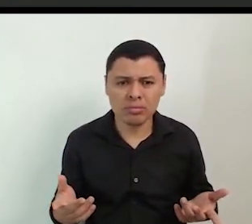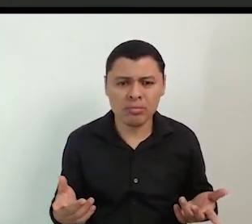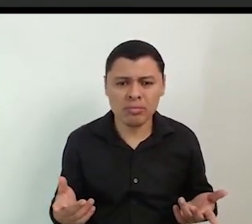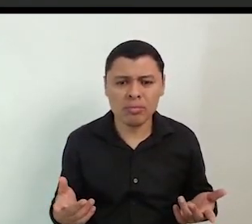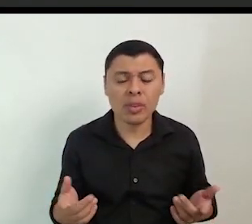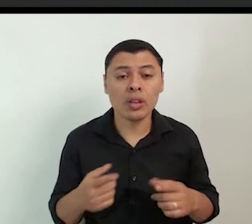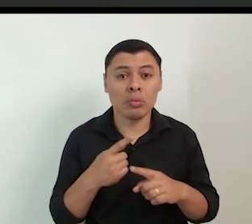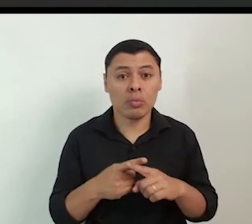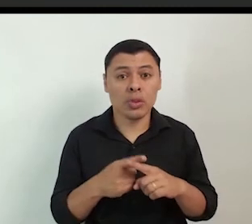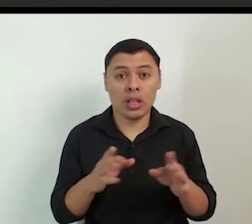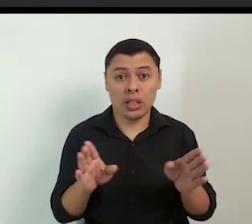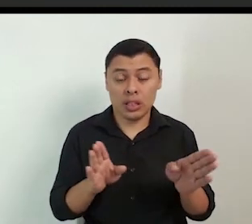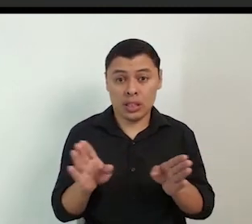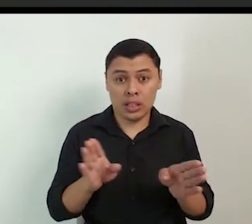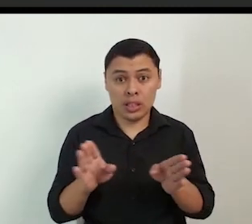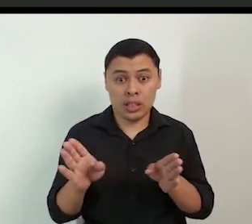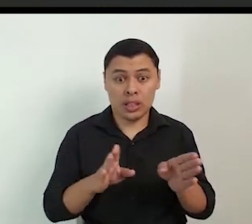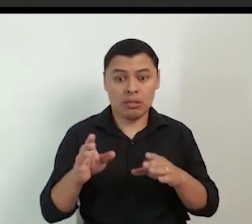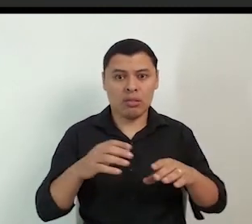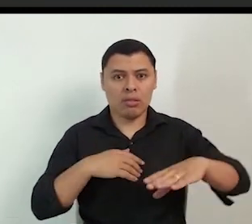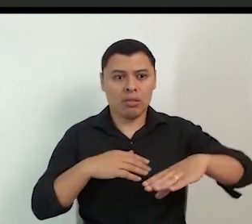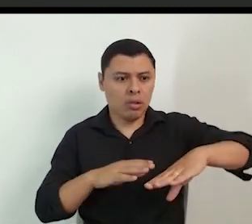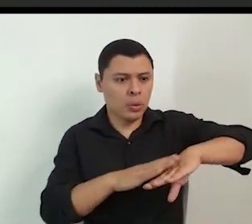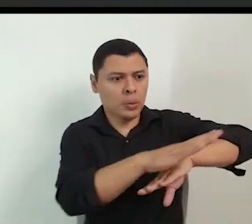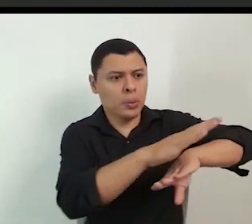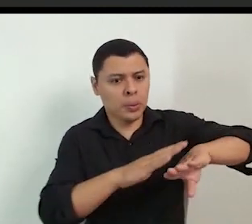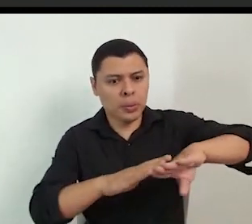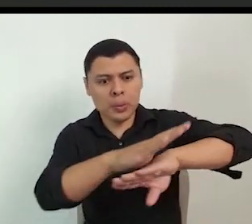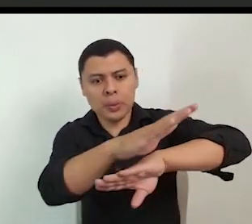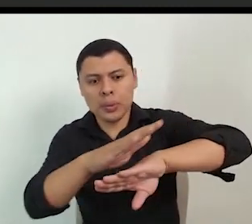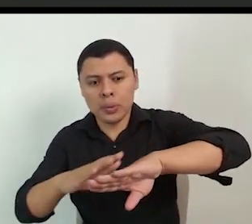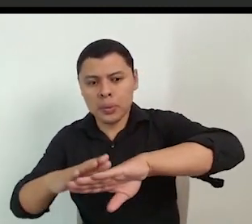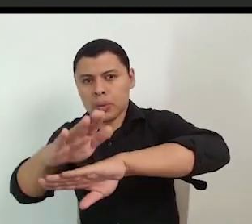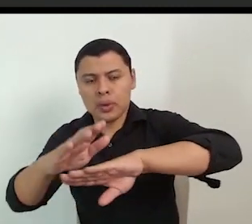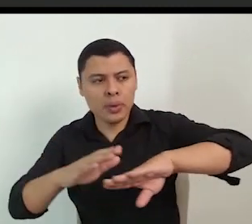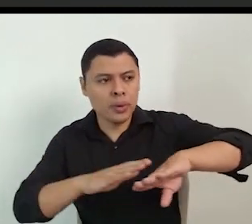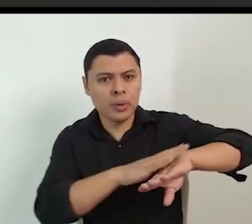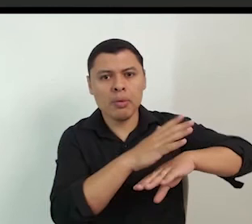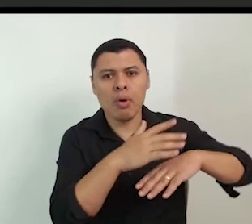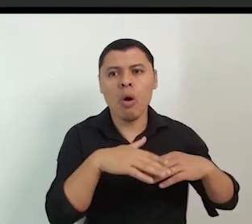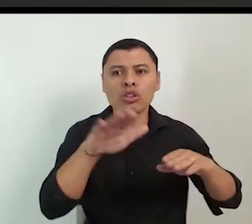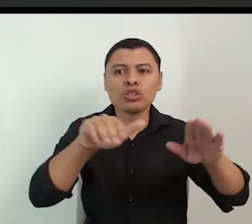de acessibilidade colocando rampas apenas, e contratando apenas,